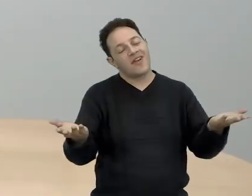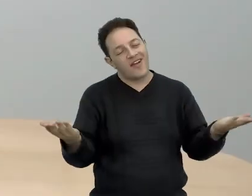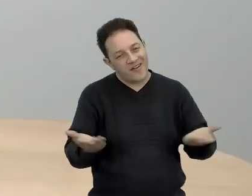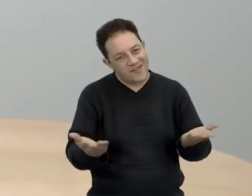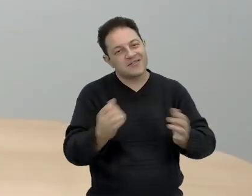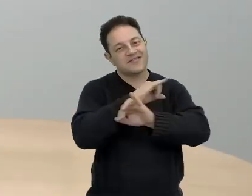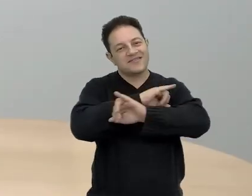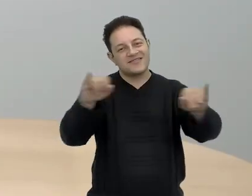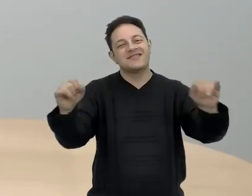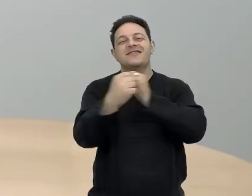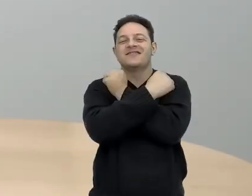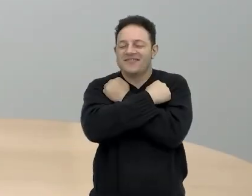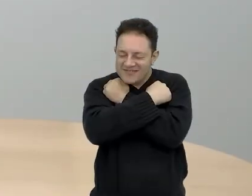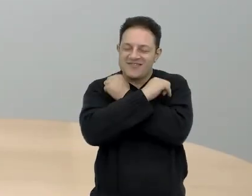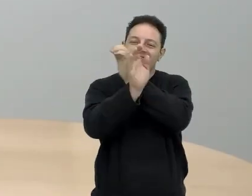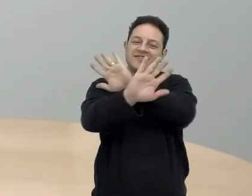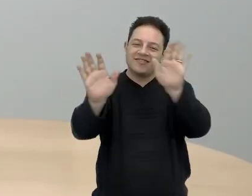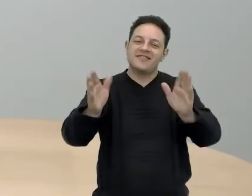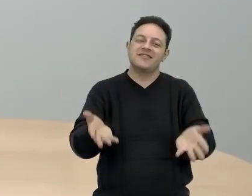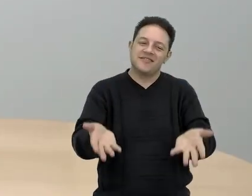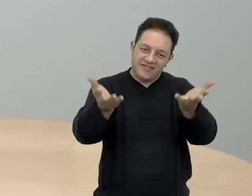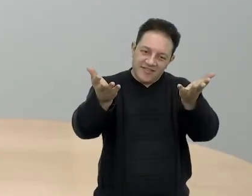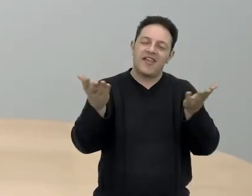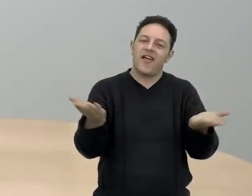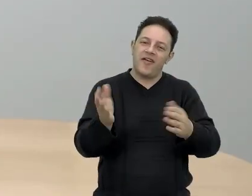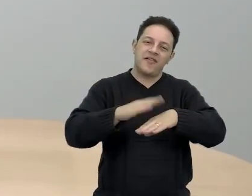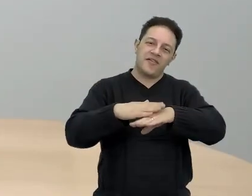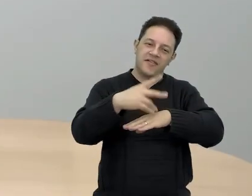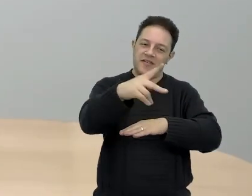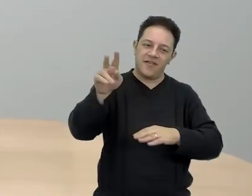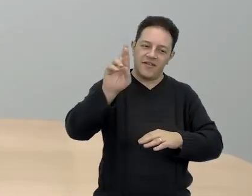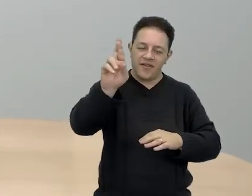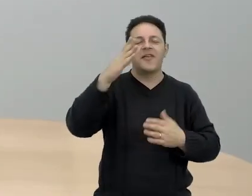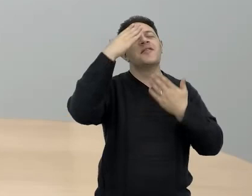de vocês, deixo um agora com vocês. Muito obrigada